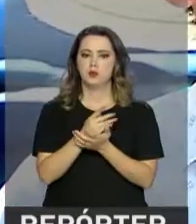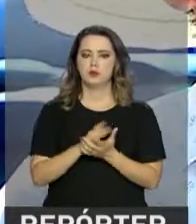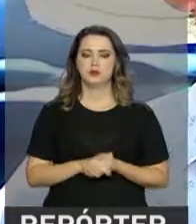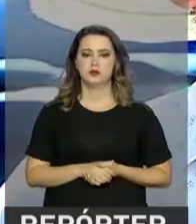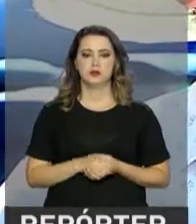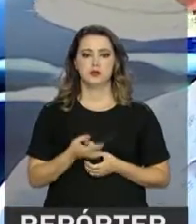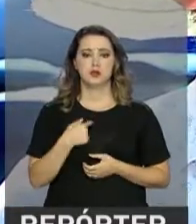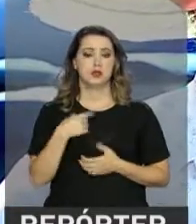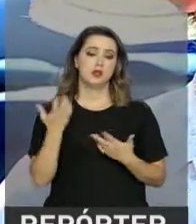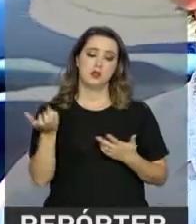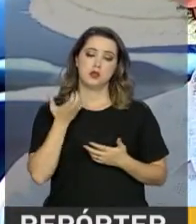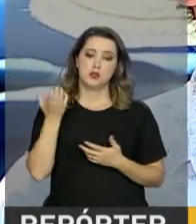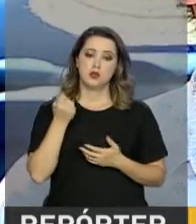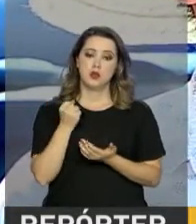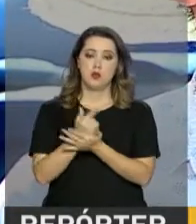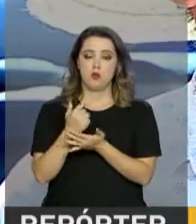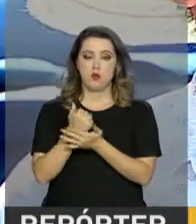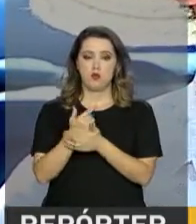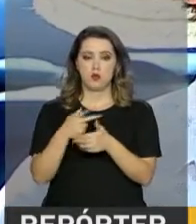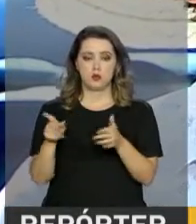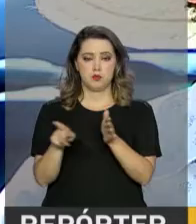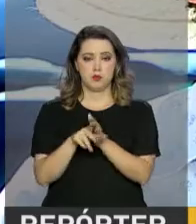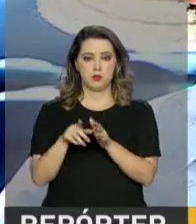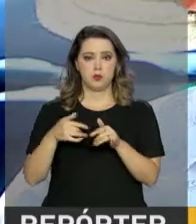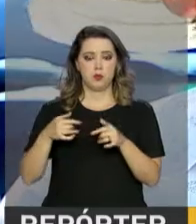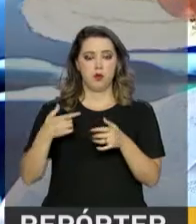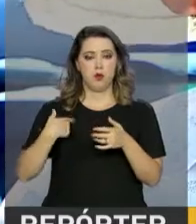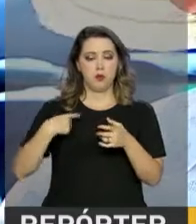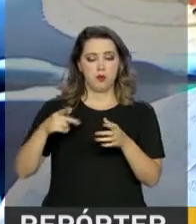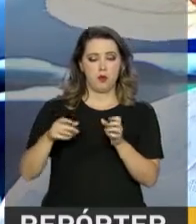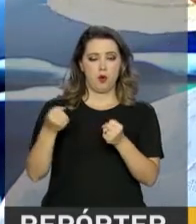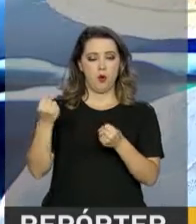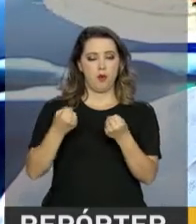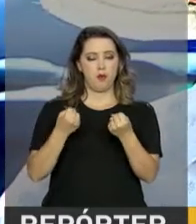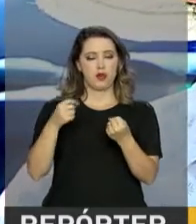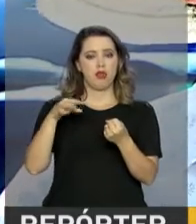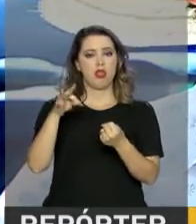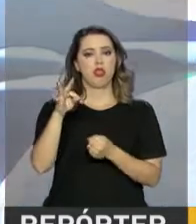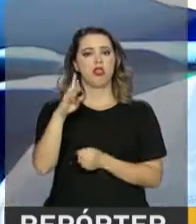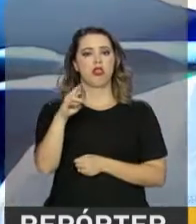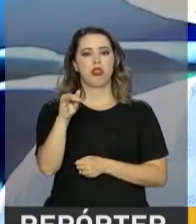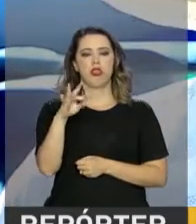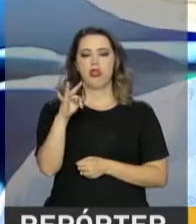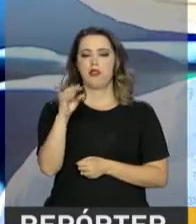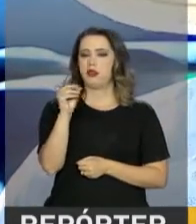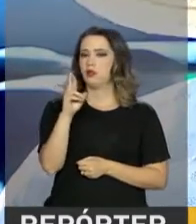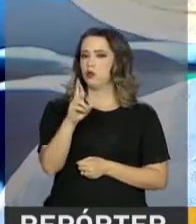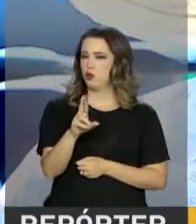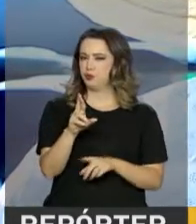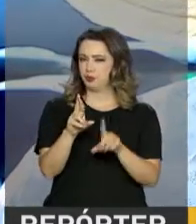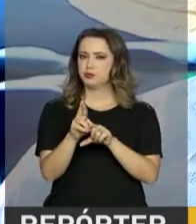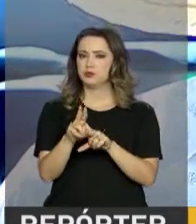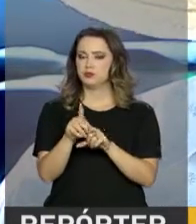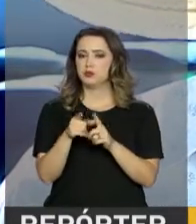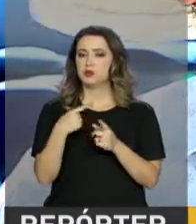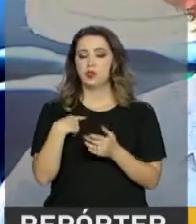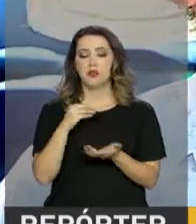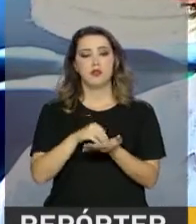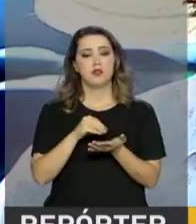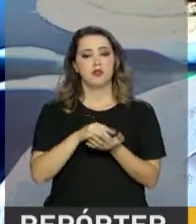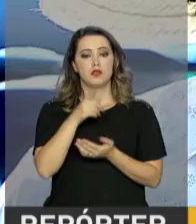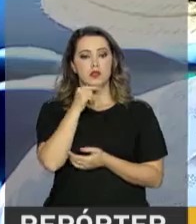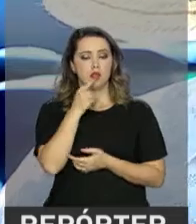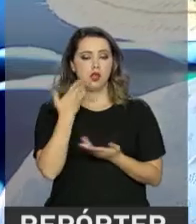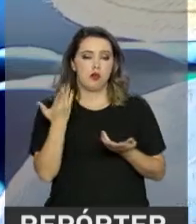vim com a intenção de comprar uma roçadeira e um tanque para fazer irrigação. Quando está faltando a água, aí nós corrigimos